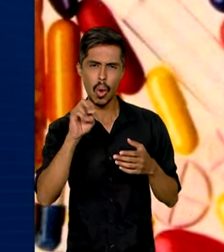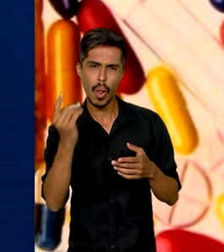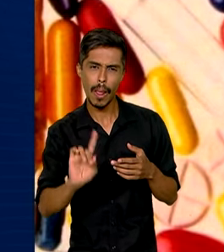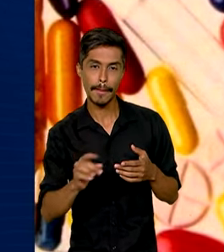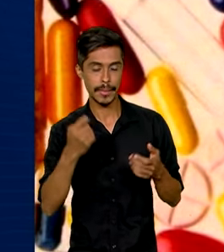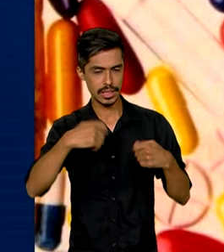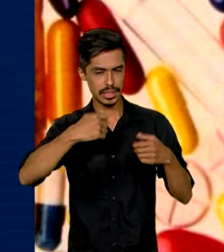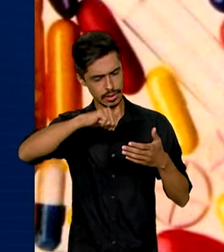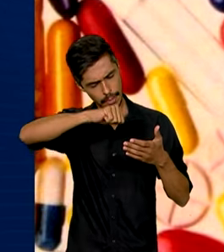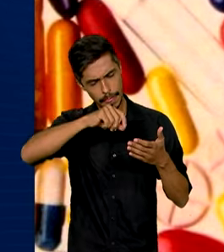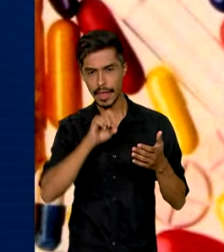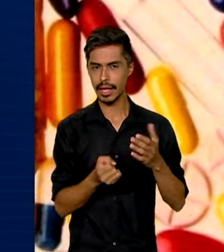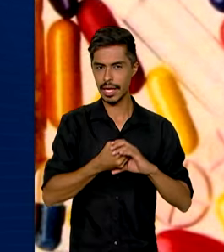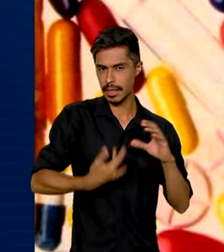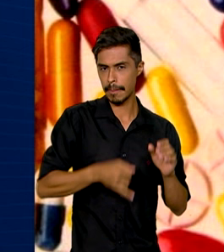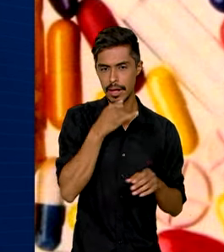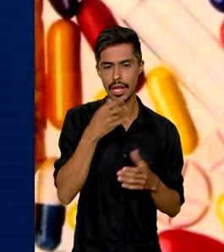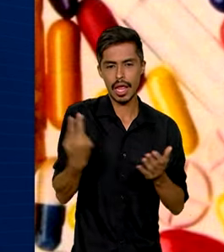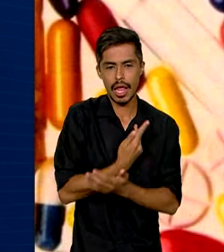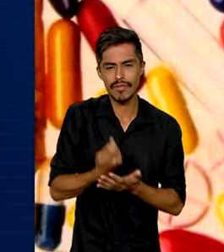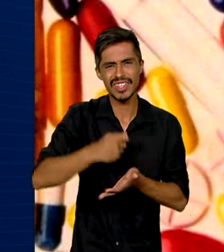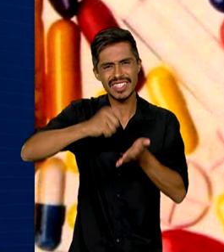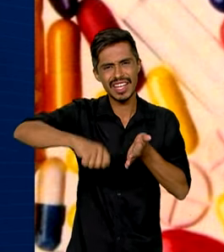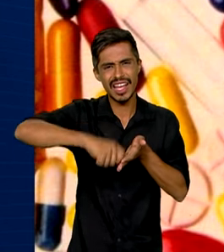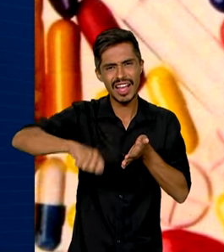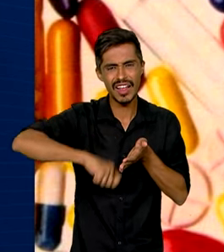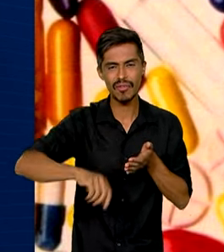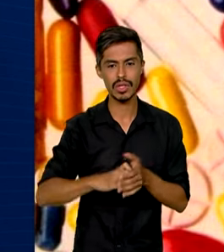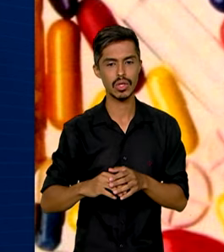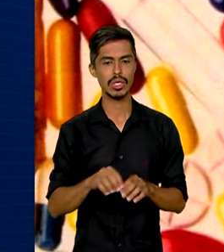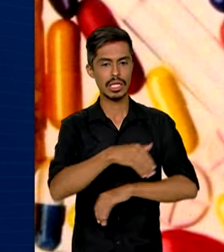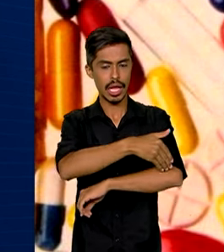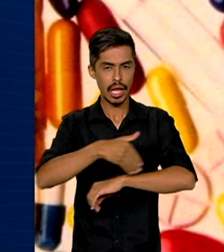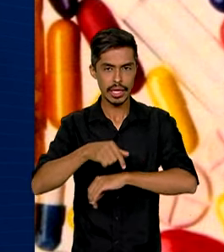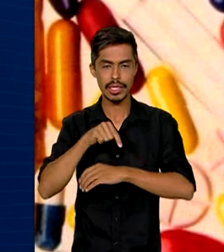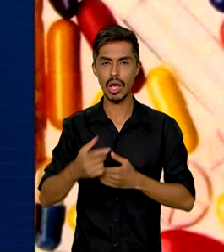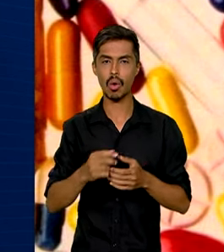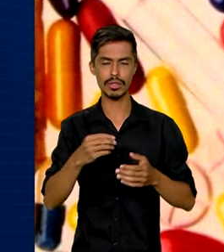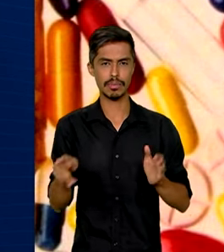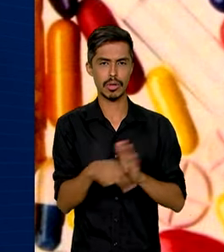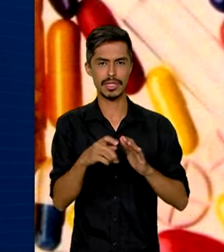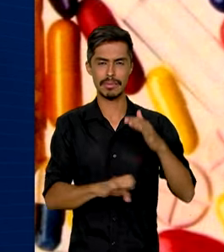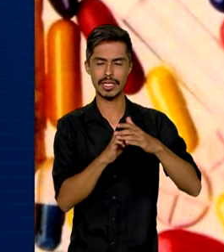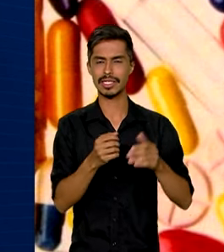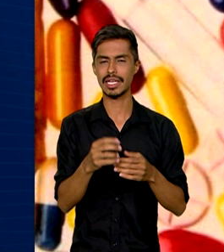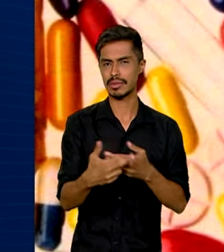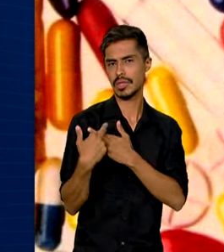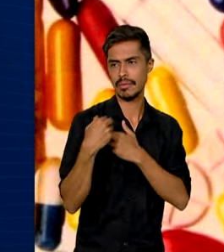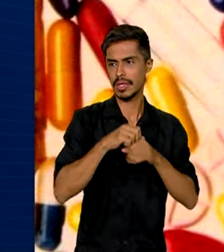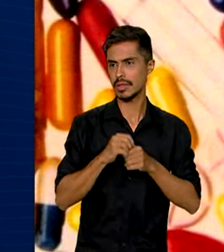observar alguns aspectos como erros de ortografia do endereço da empresa responsável pela importação e